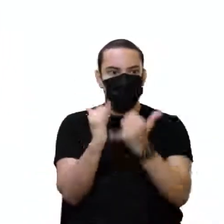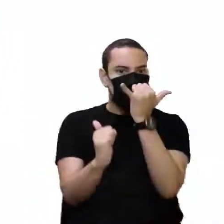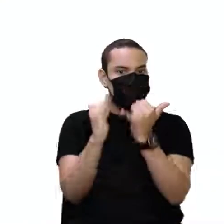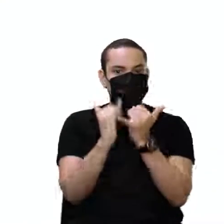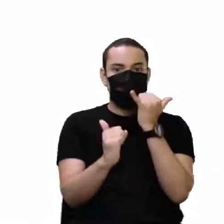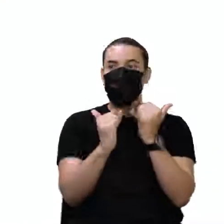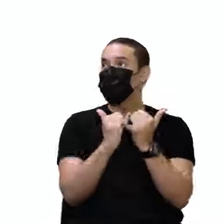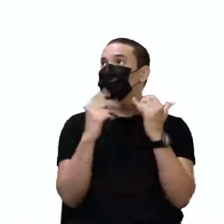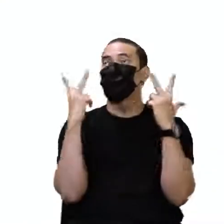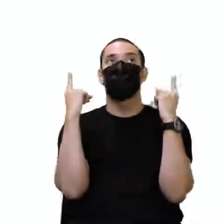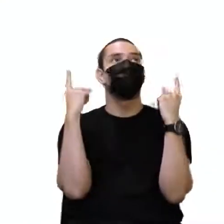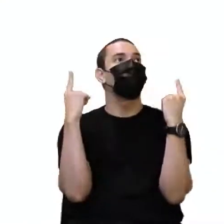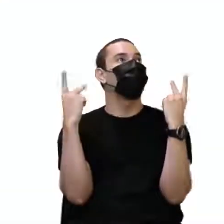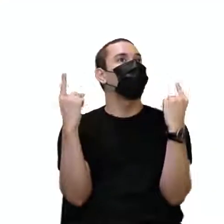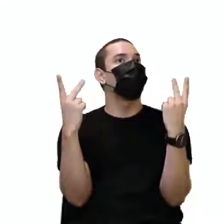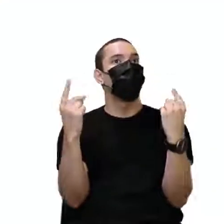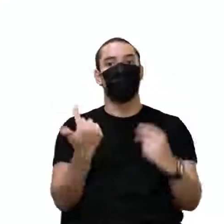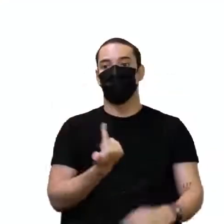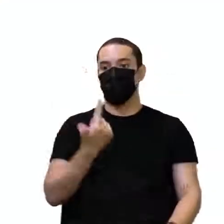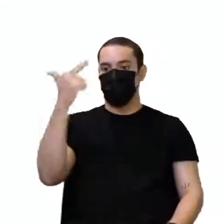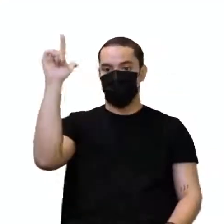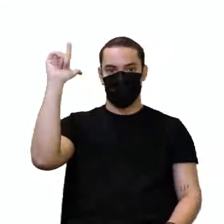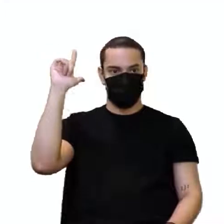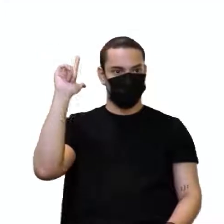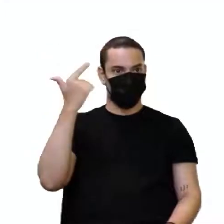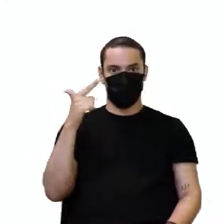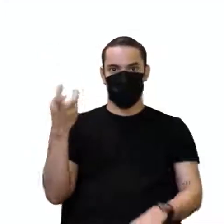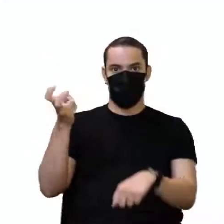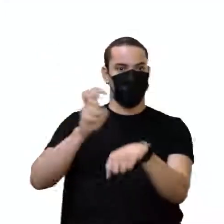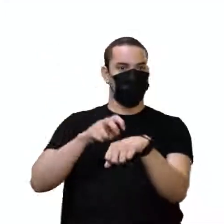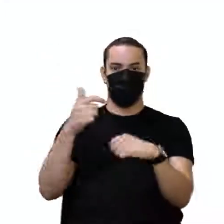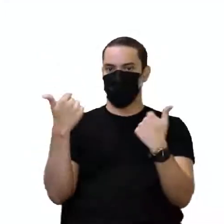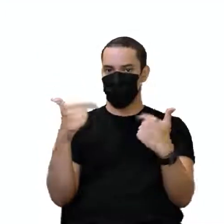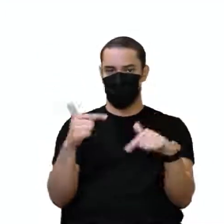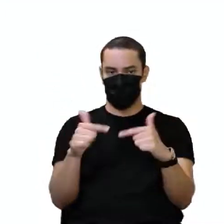inofensivo, que você não tem, não, é um outro inseto que não tem ferrão.